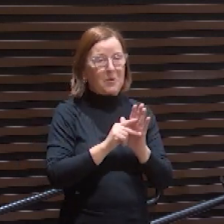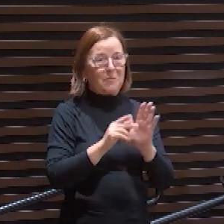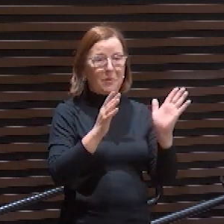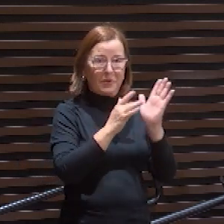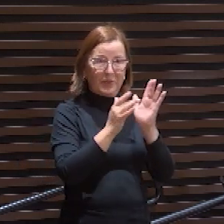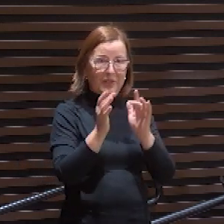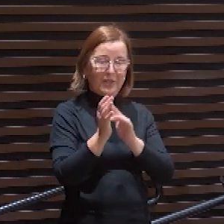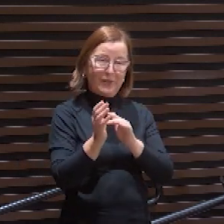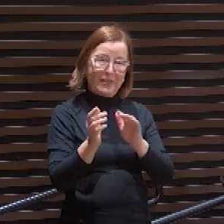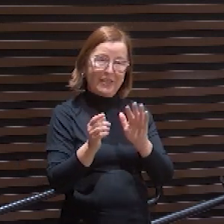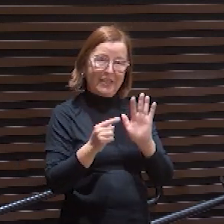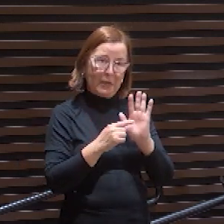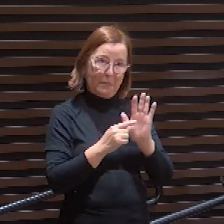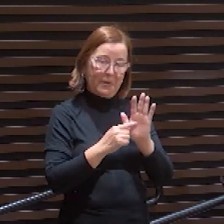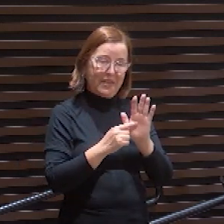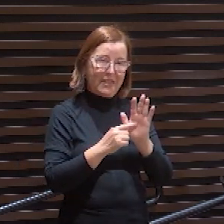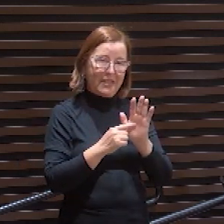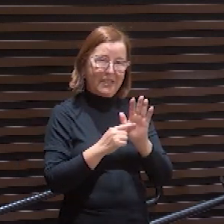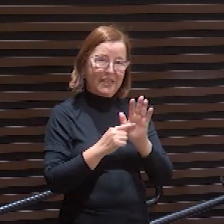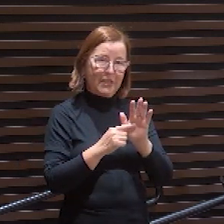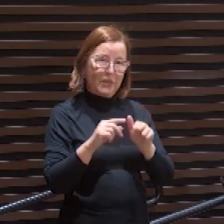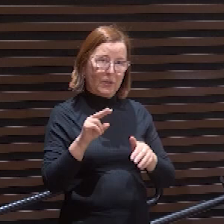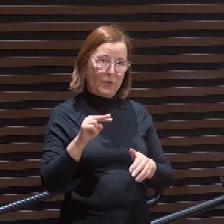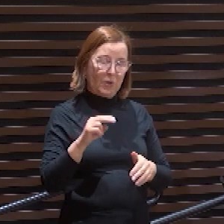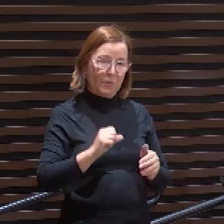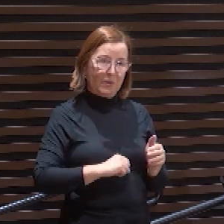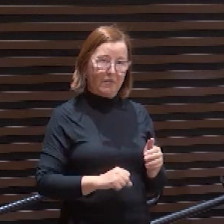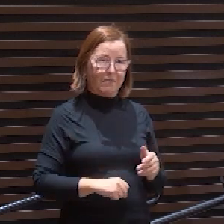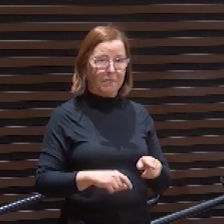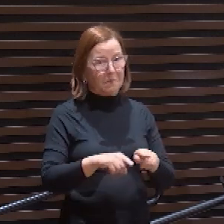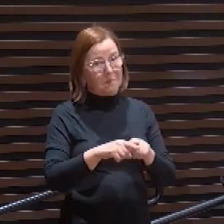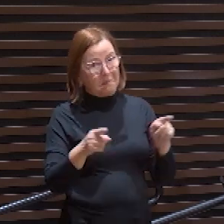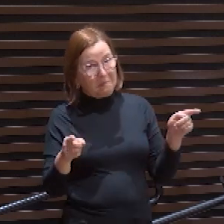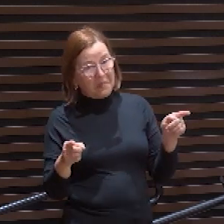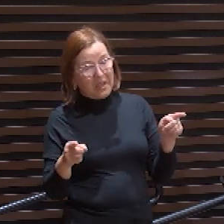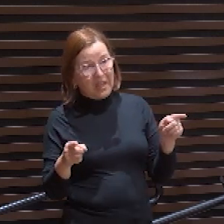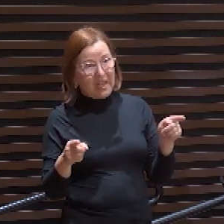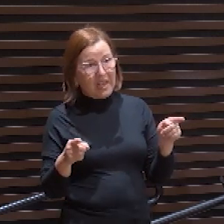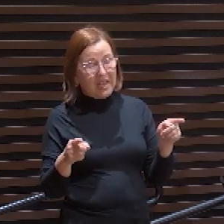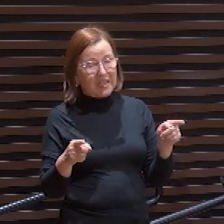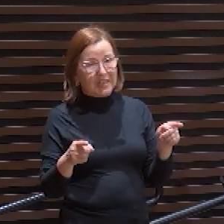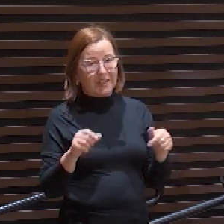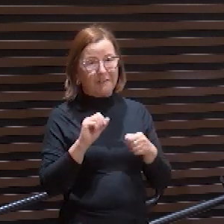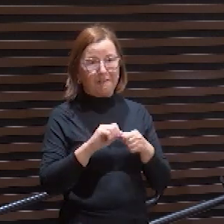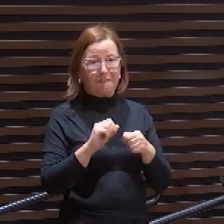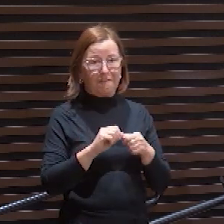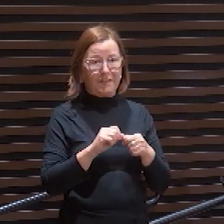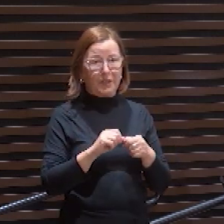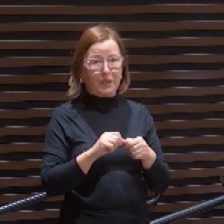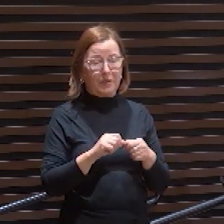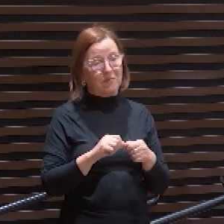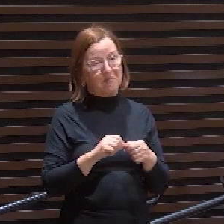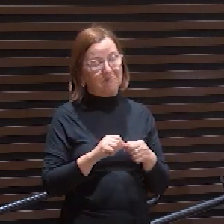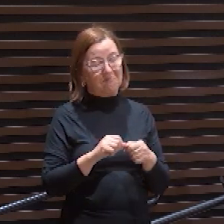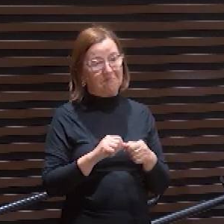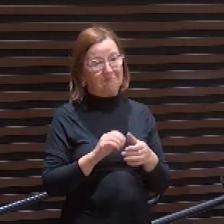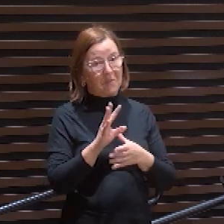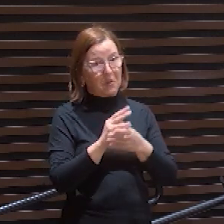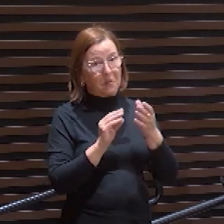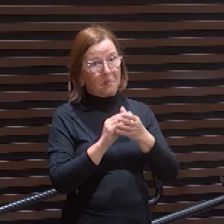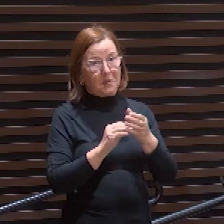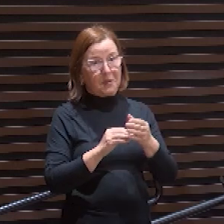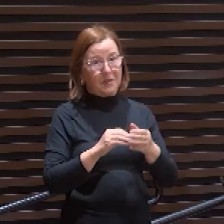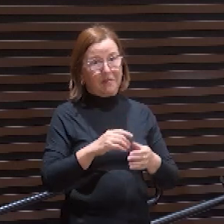Mas não pode ser, porque foi feito segundo a imagem do Filho de Deus. Quem é esse Melquisedeque? Mas ele